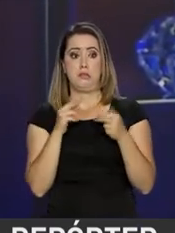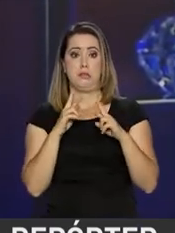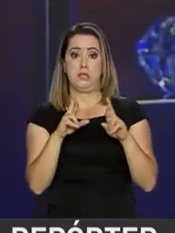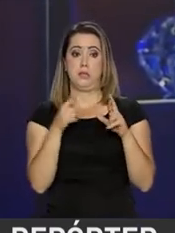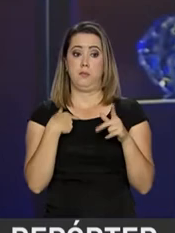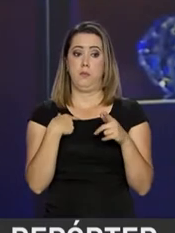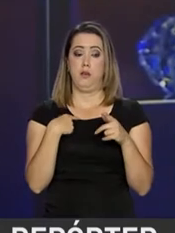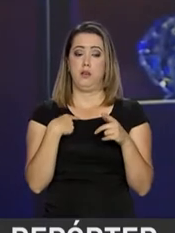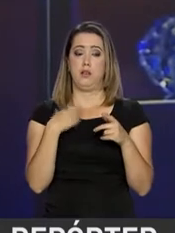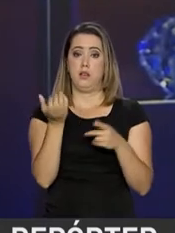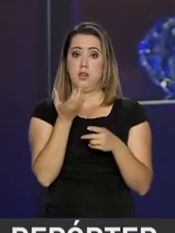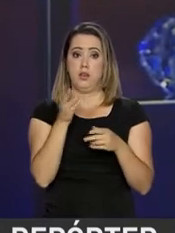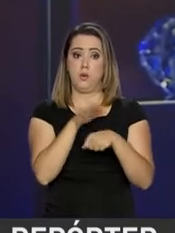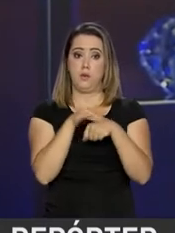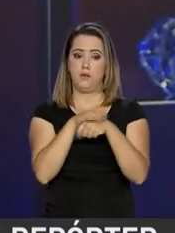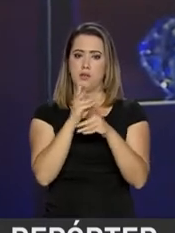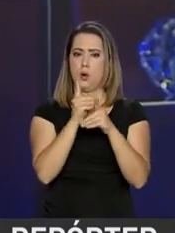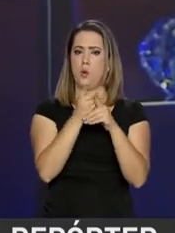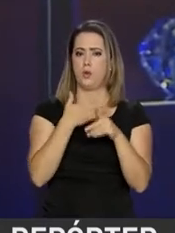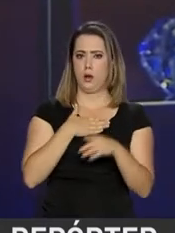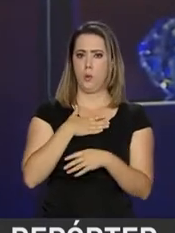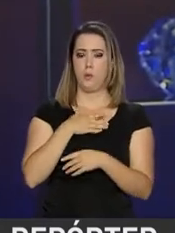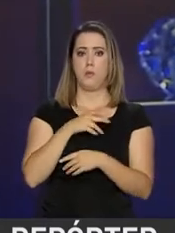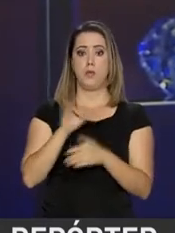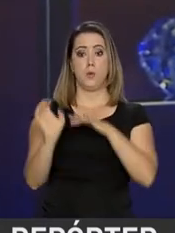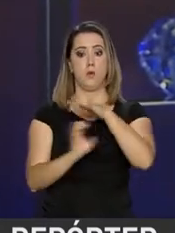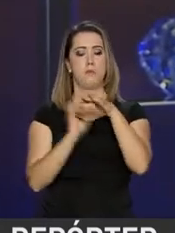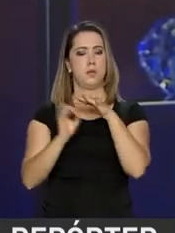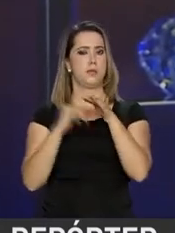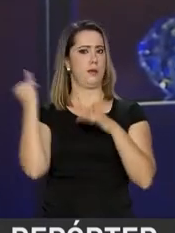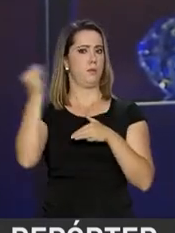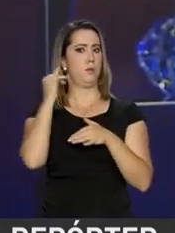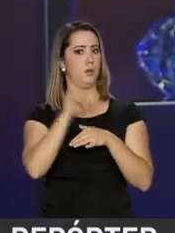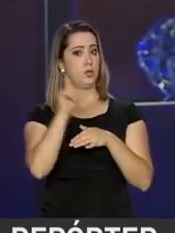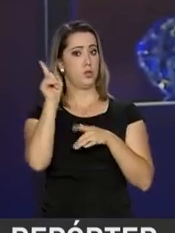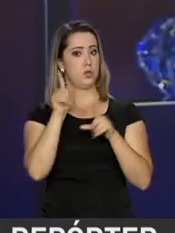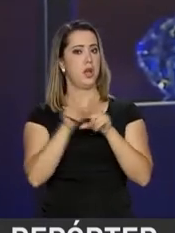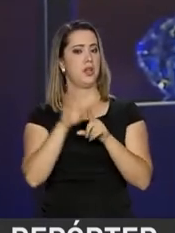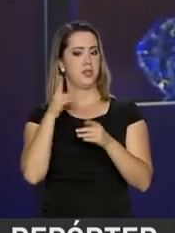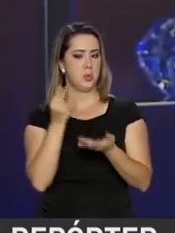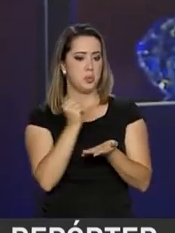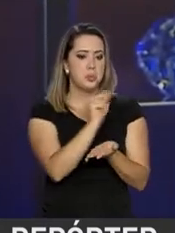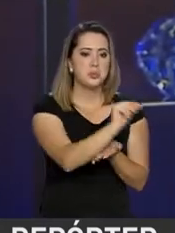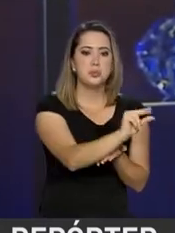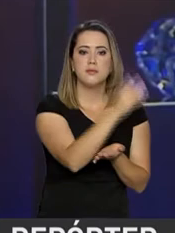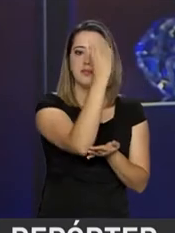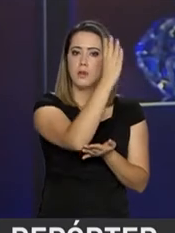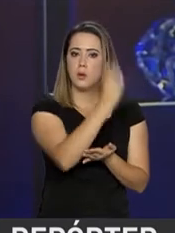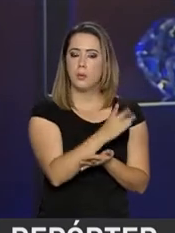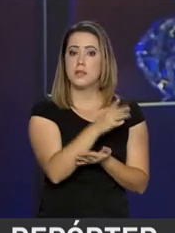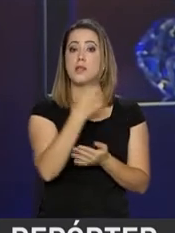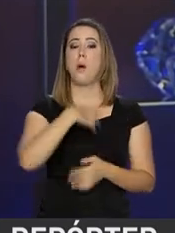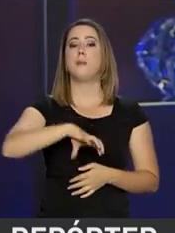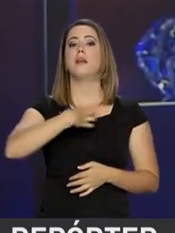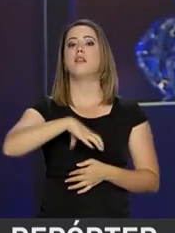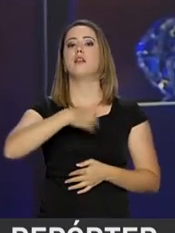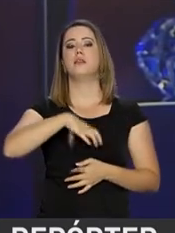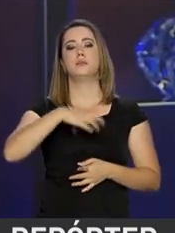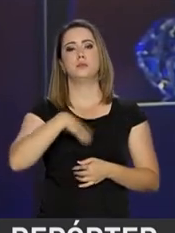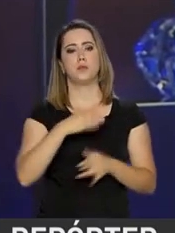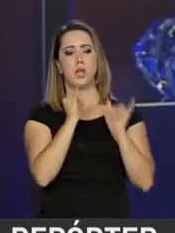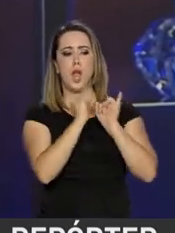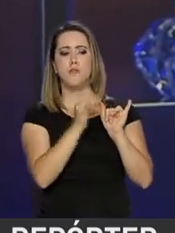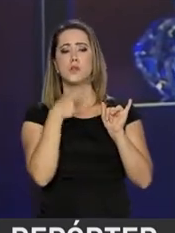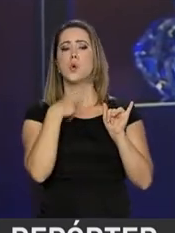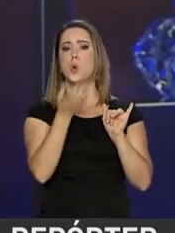cazaquistão que já investiu muitos milhões de dólares no estado da bahia no brasil e me anunciou